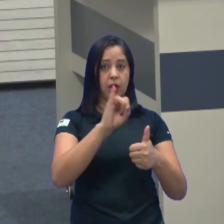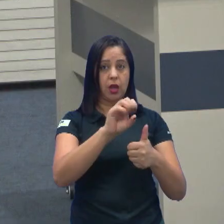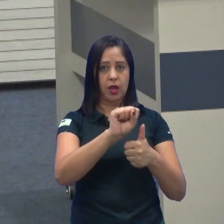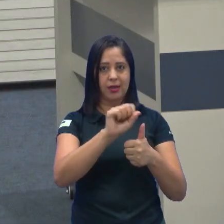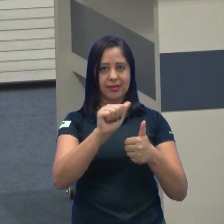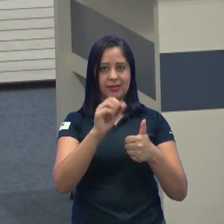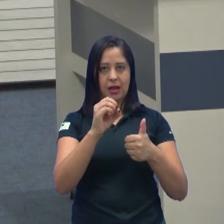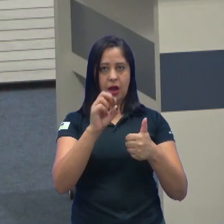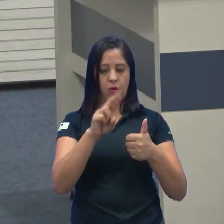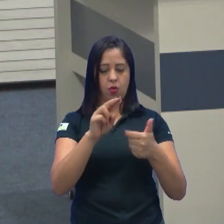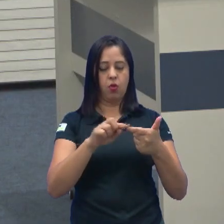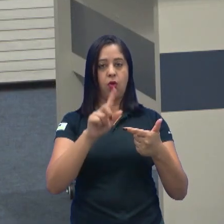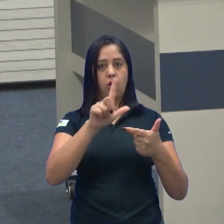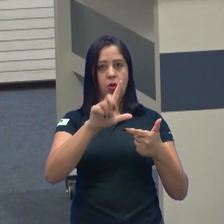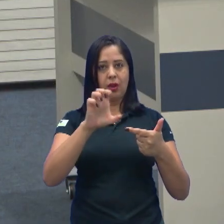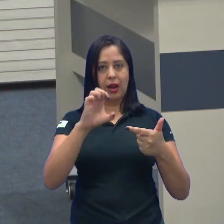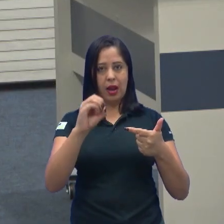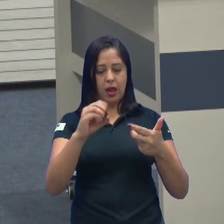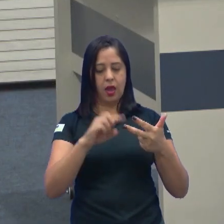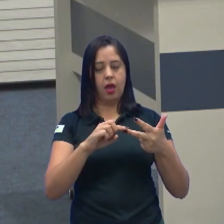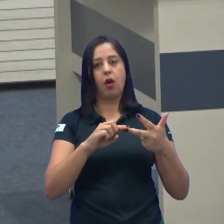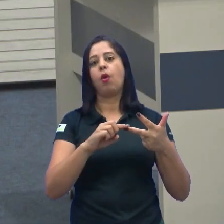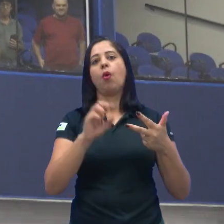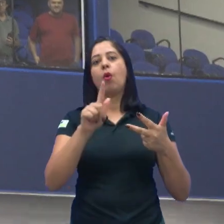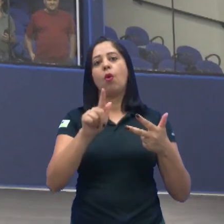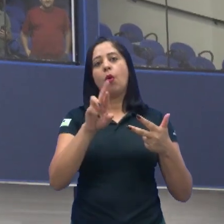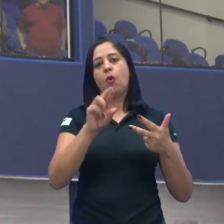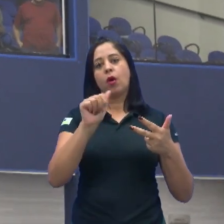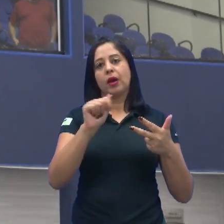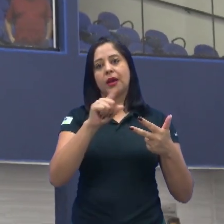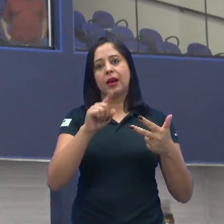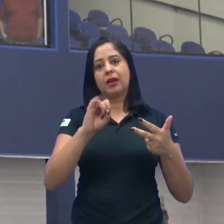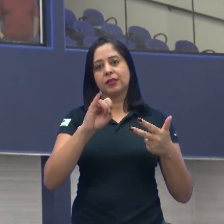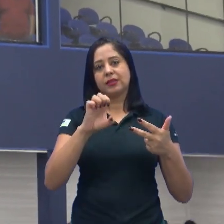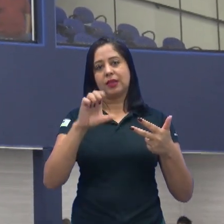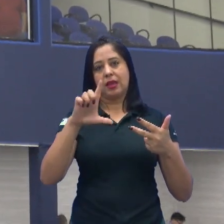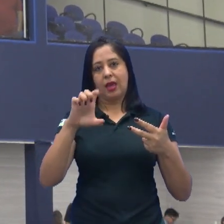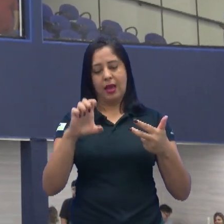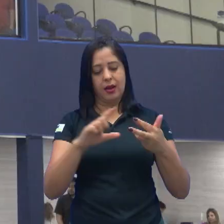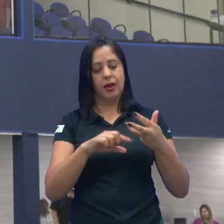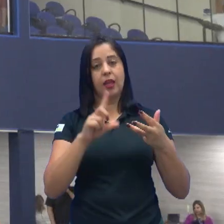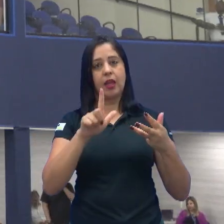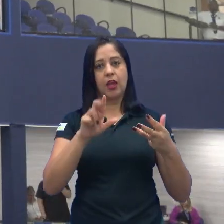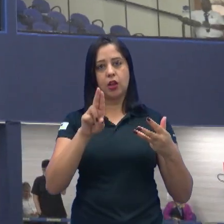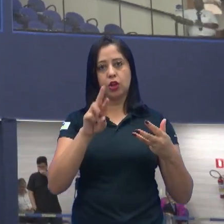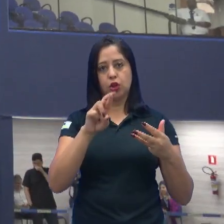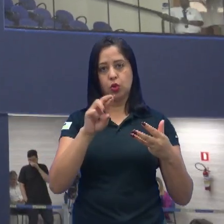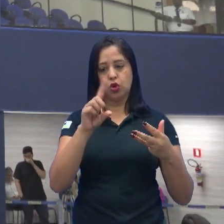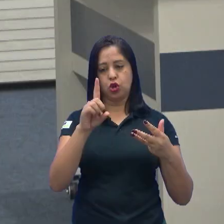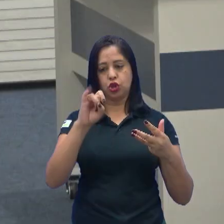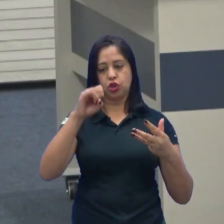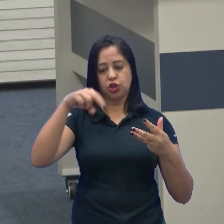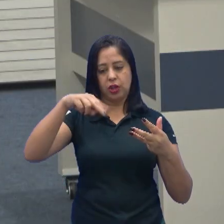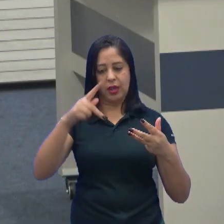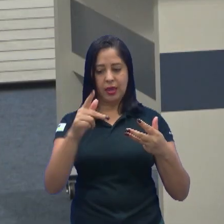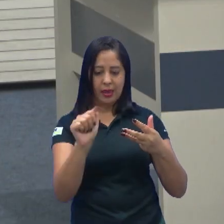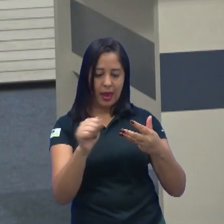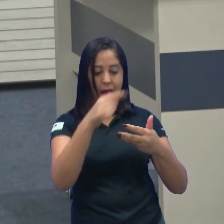a Graziele, Dona Lurdinha, há muito tempo que eles estão lutando para que tenha ali, estão